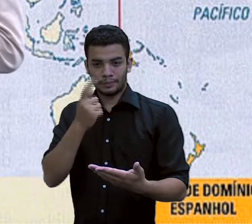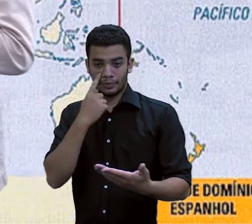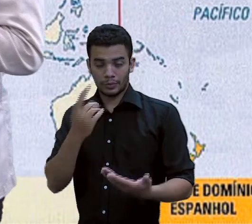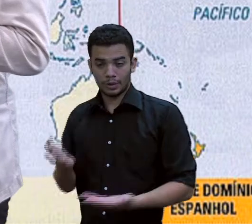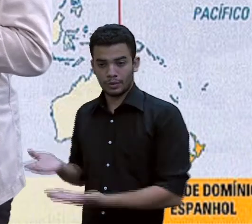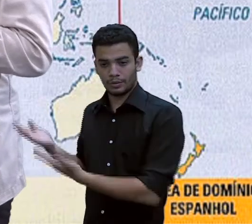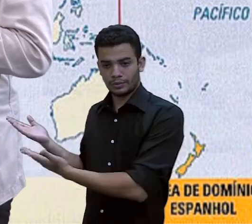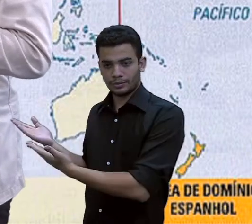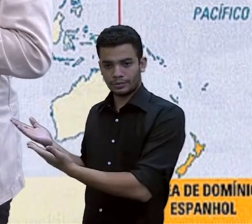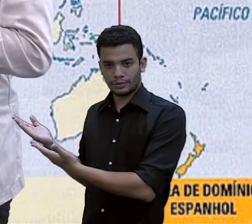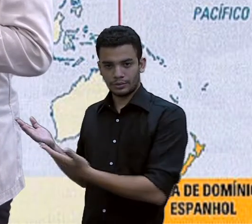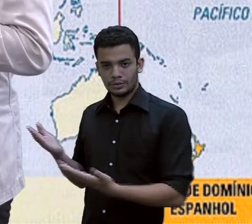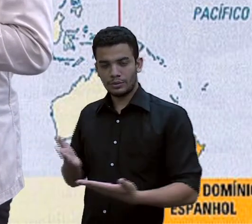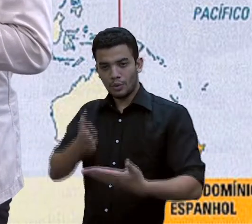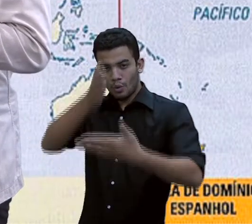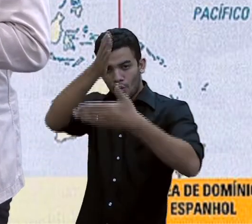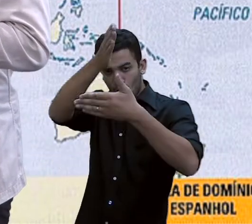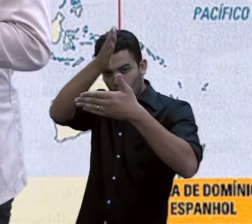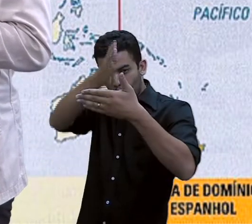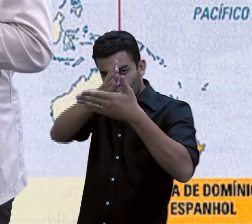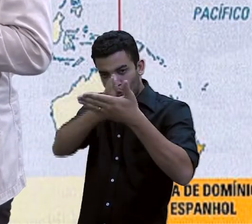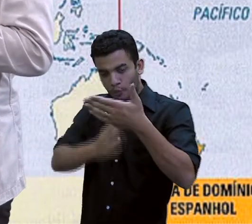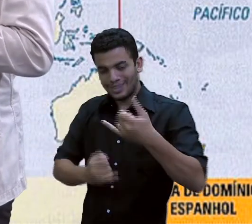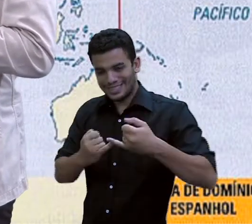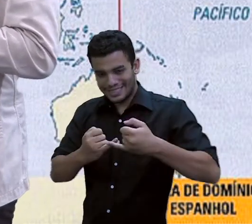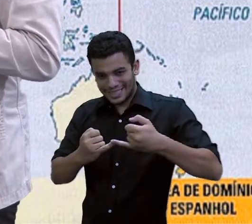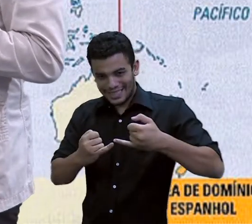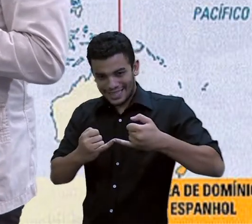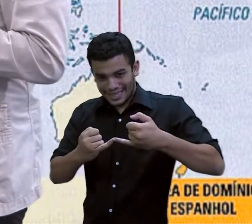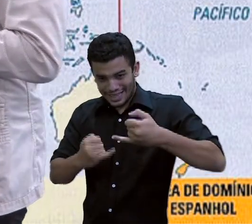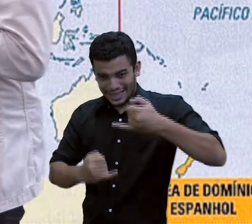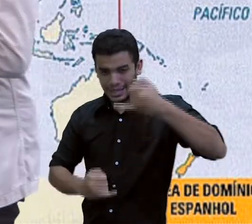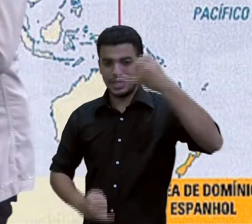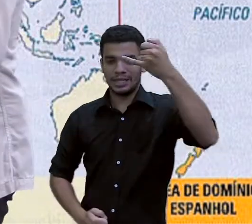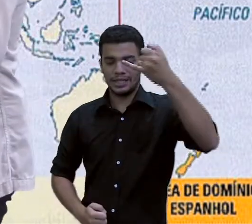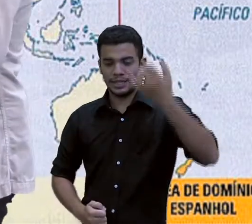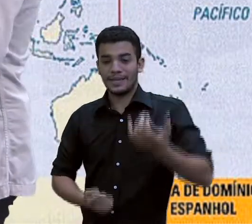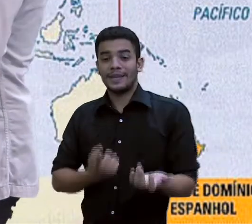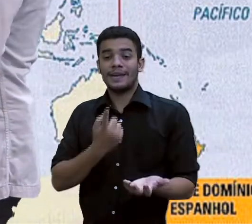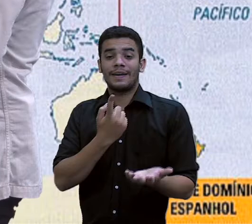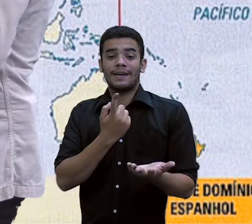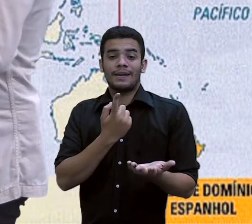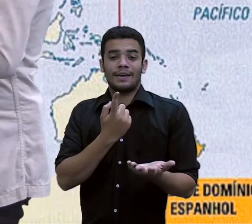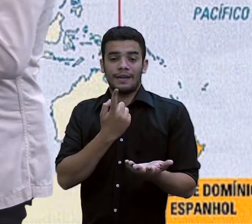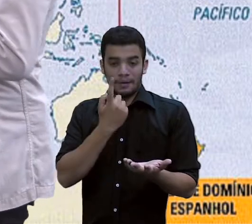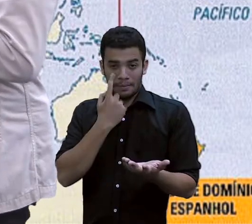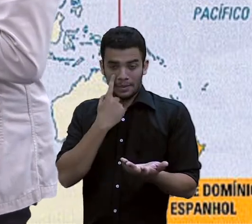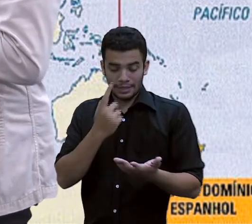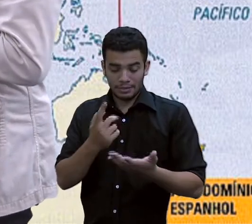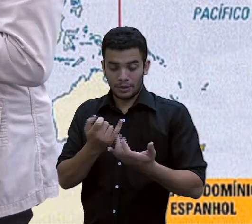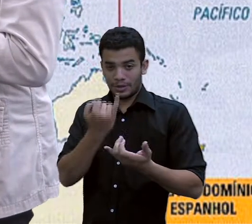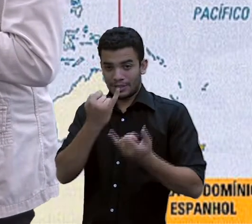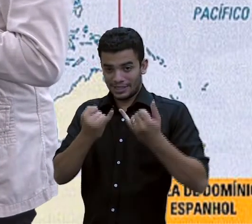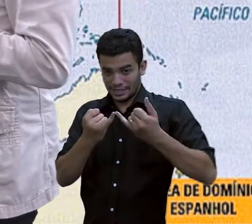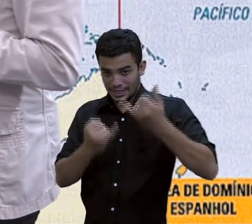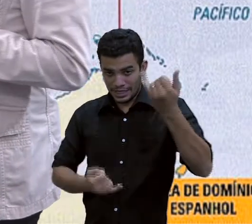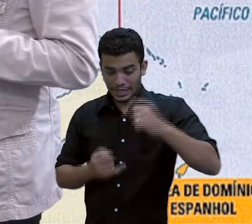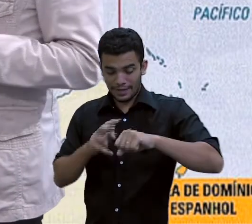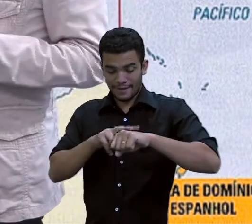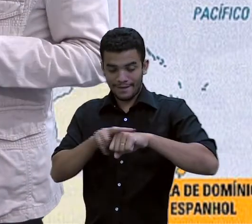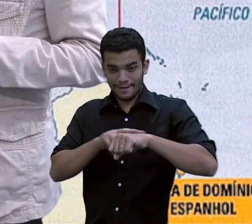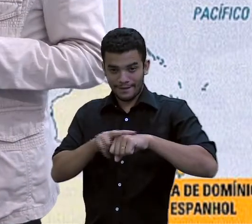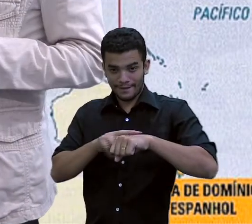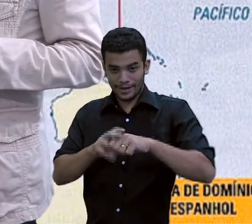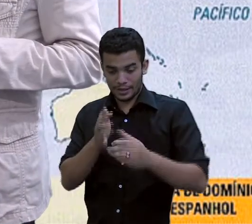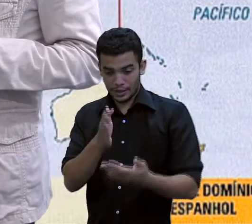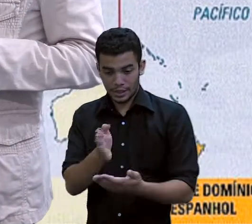pertenceria à Espanha, ou seria dos espanhóis. Os territórios a leste desta linha ficaria